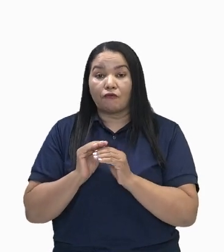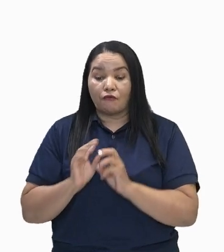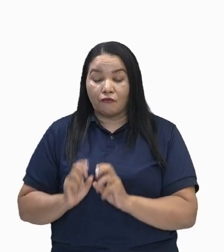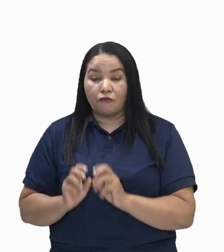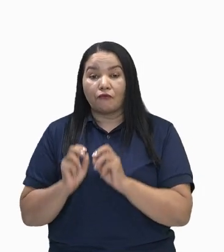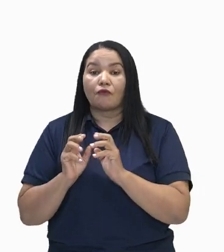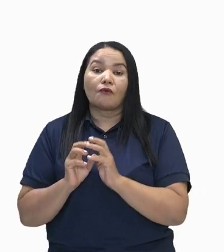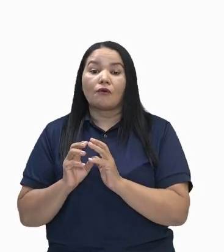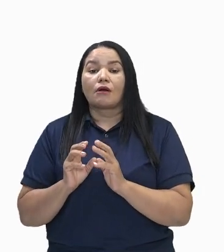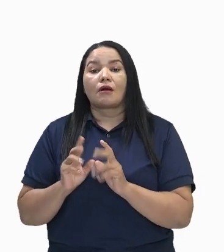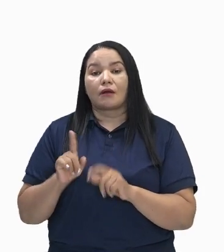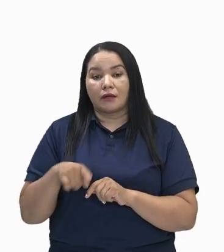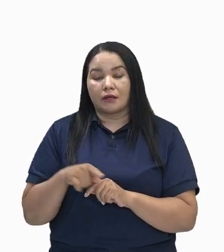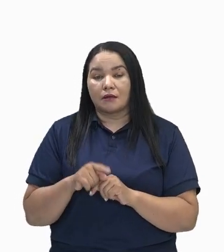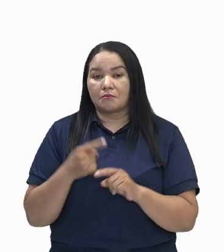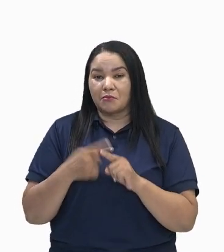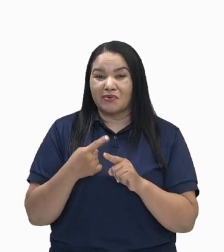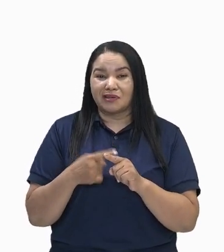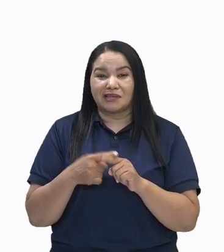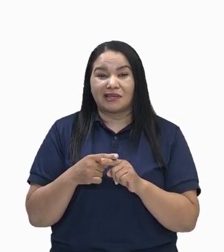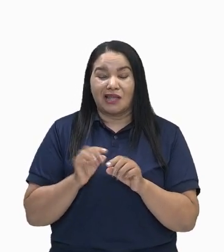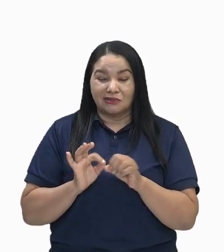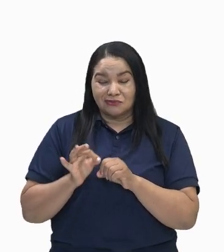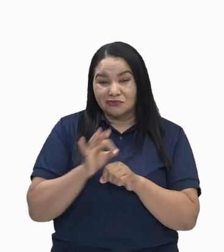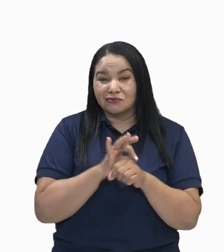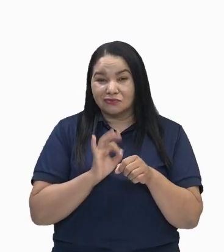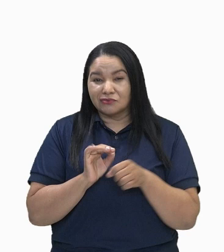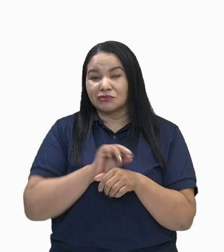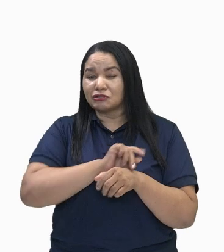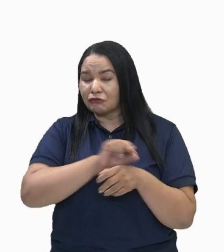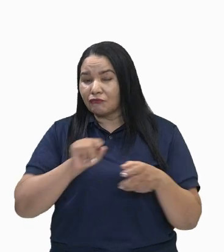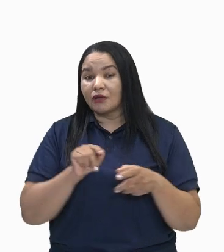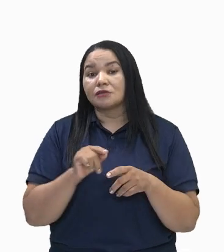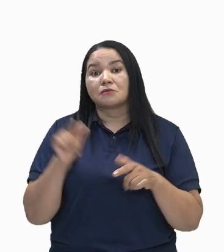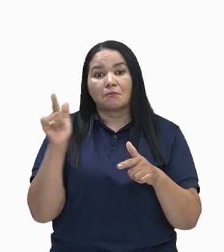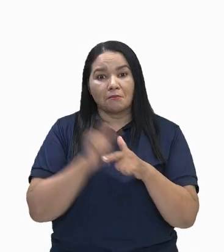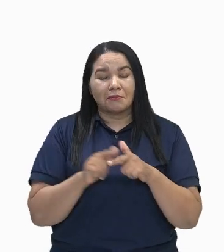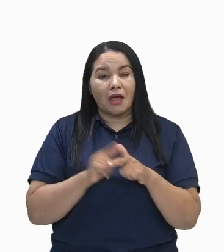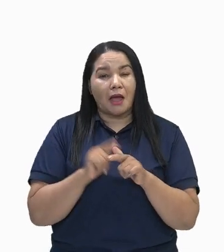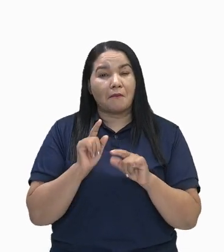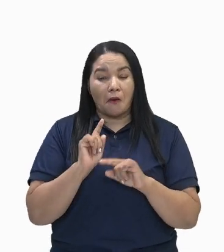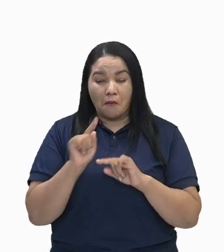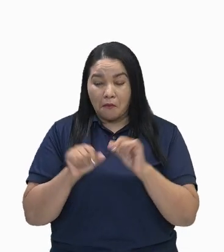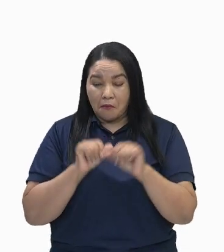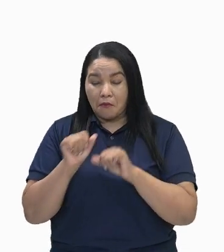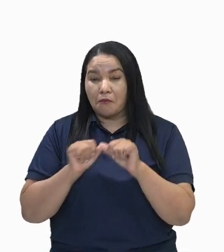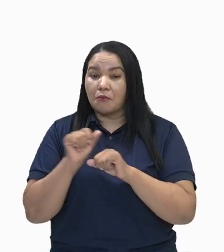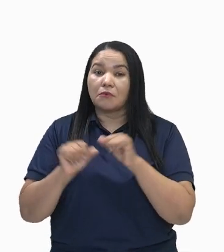das lesões? Né? Então, por isso que o HPV é considerado